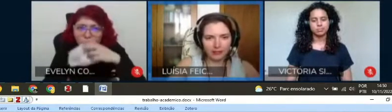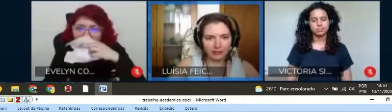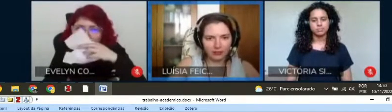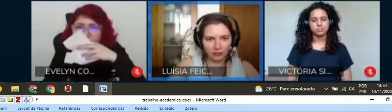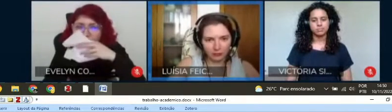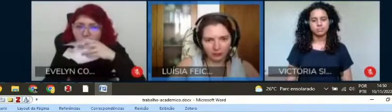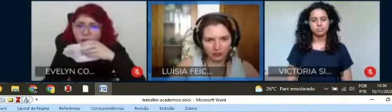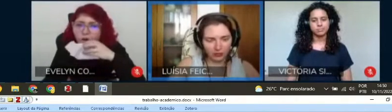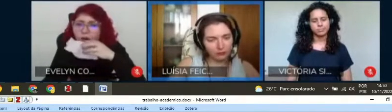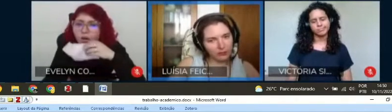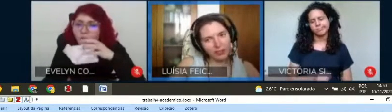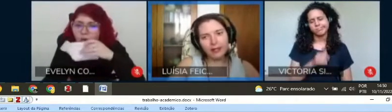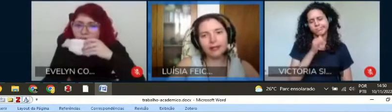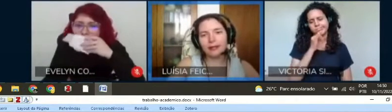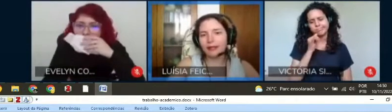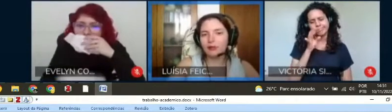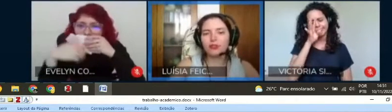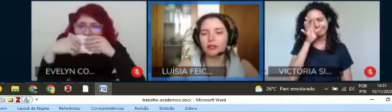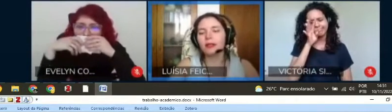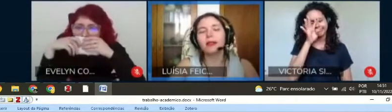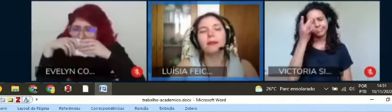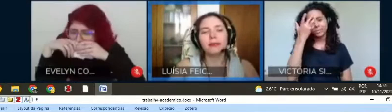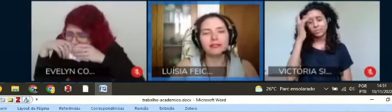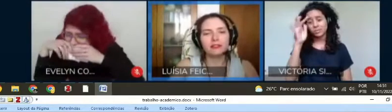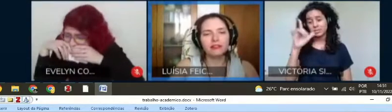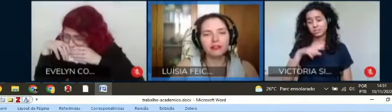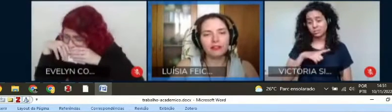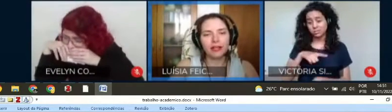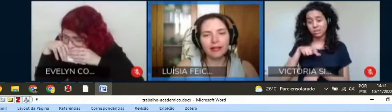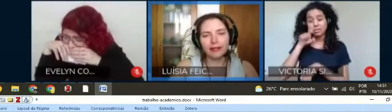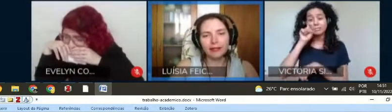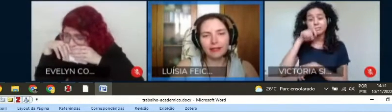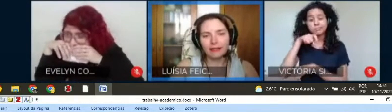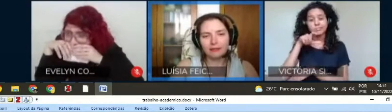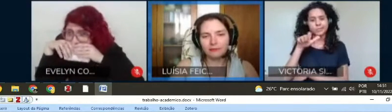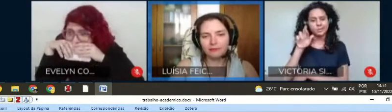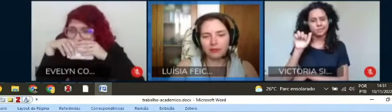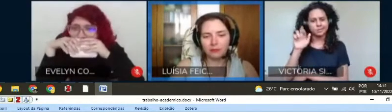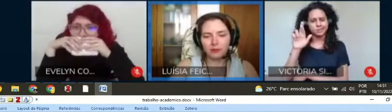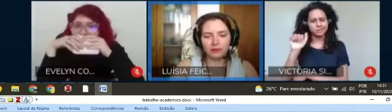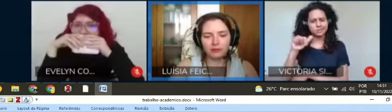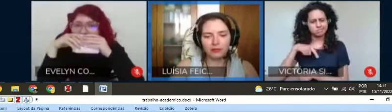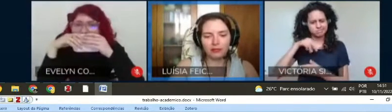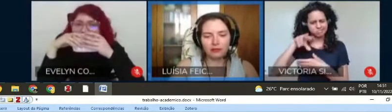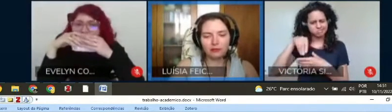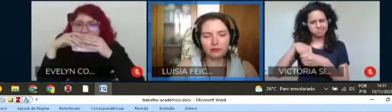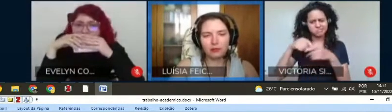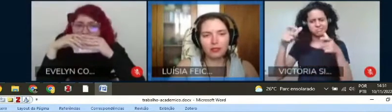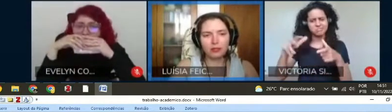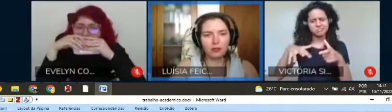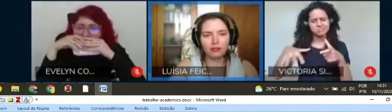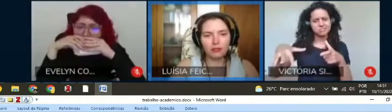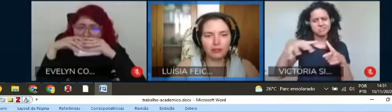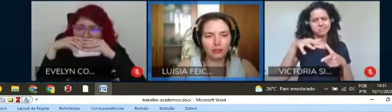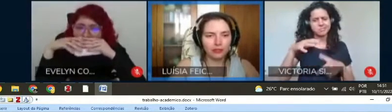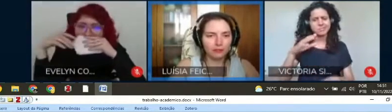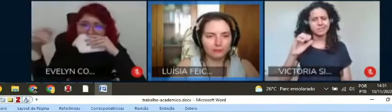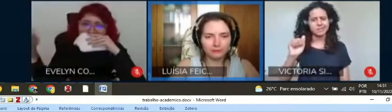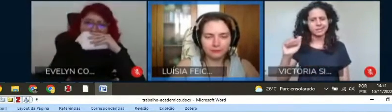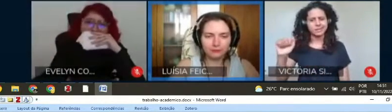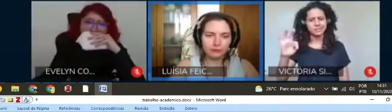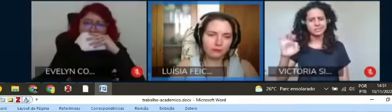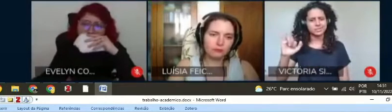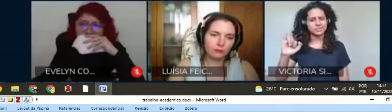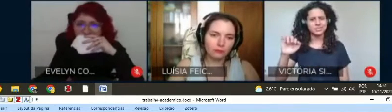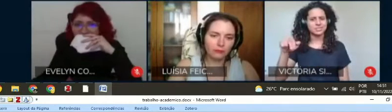Não será da Caatinga, porque acho que não tem arara na Caatinga. Mas aí eu falo arara, depois eu falo